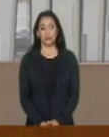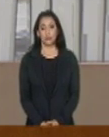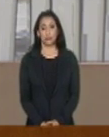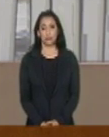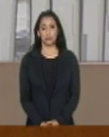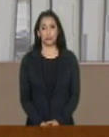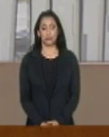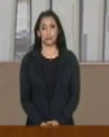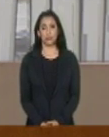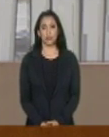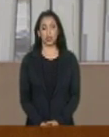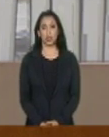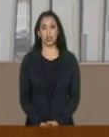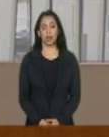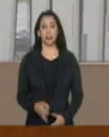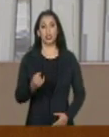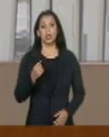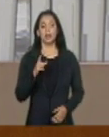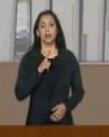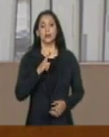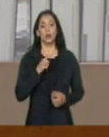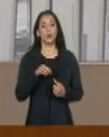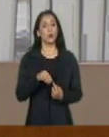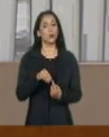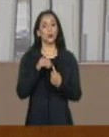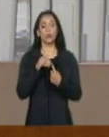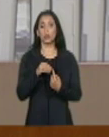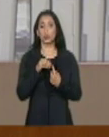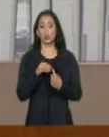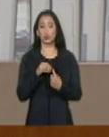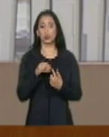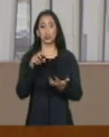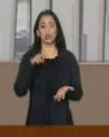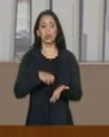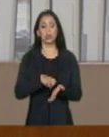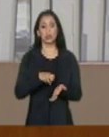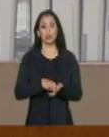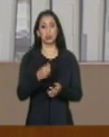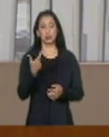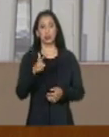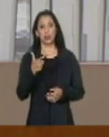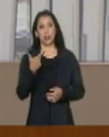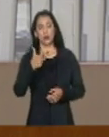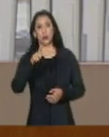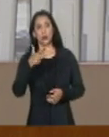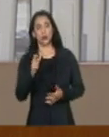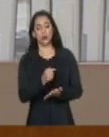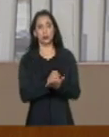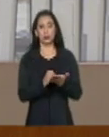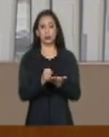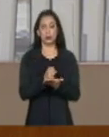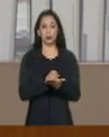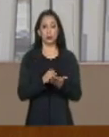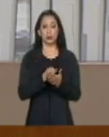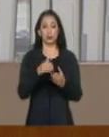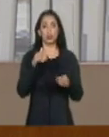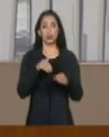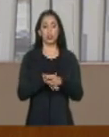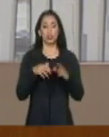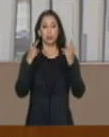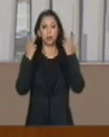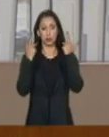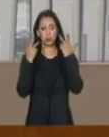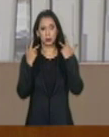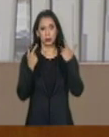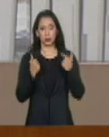Se for único e exclusivamente com fundamento na condenação, sem ter outros fundamentos dentro do normativo